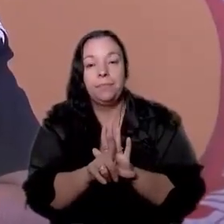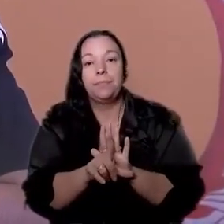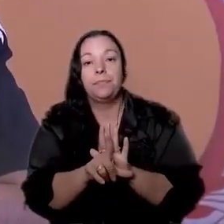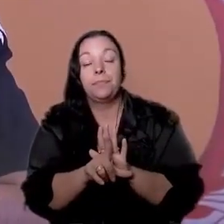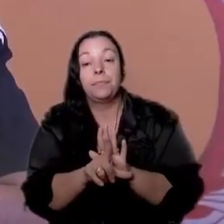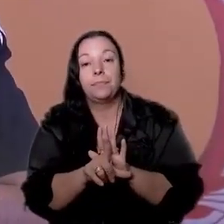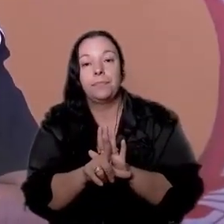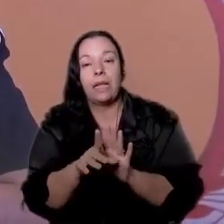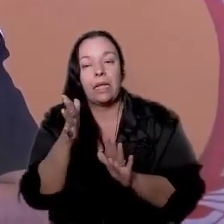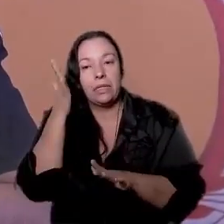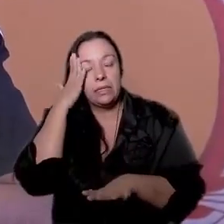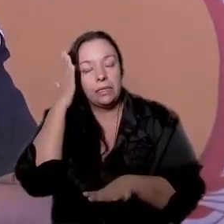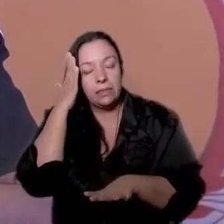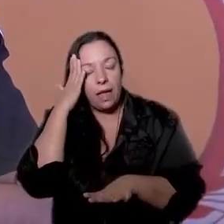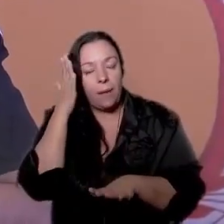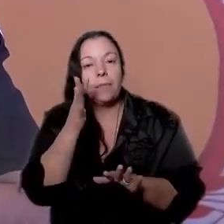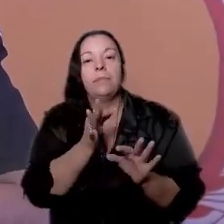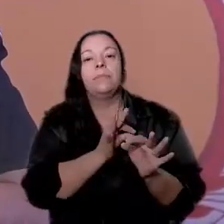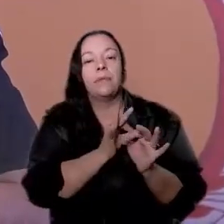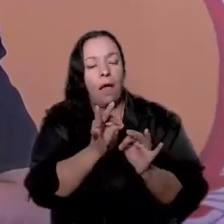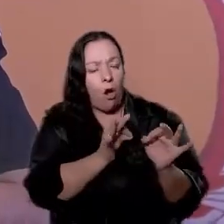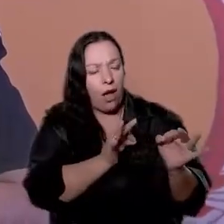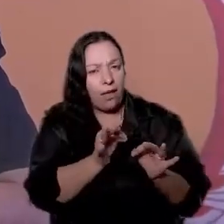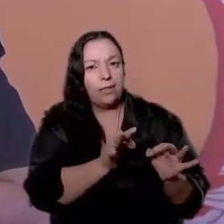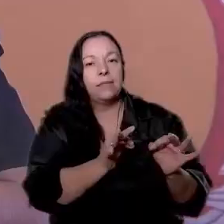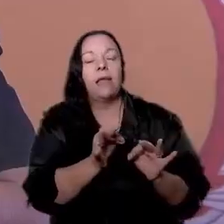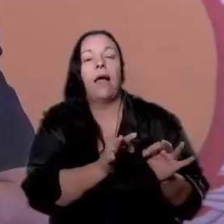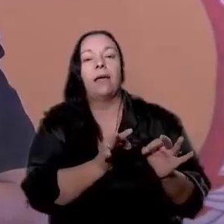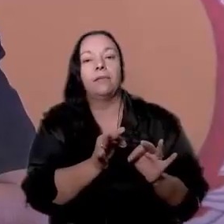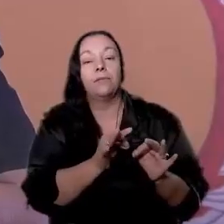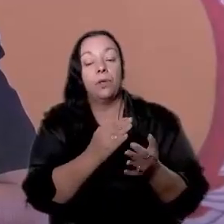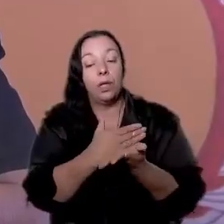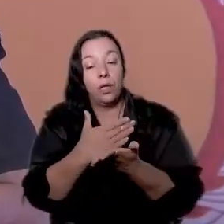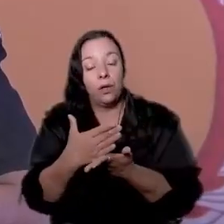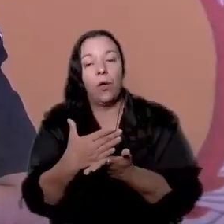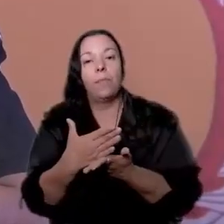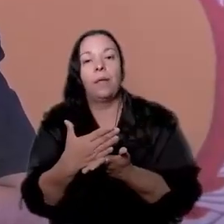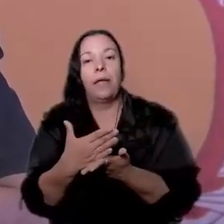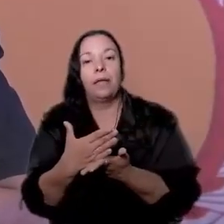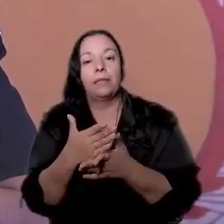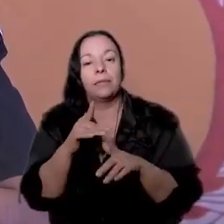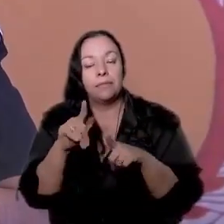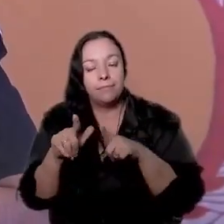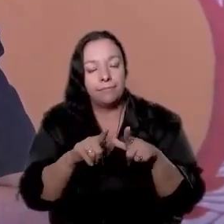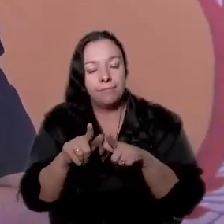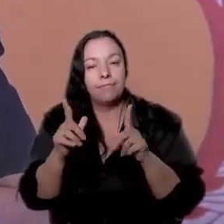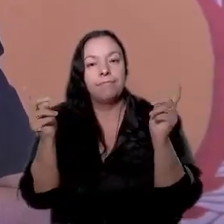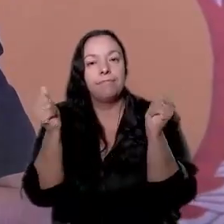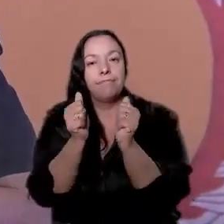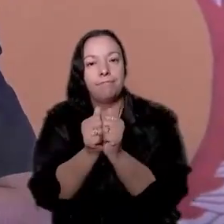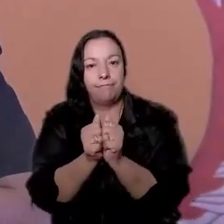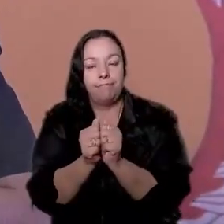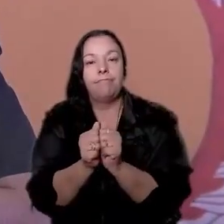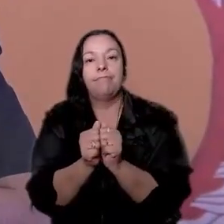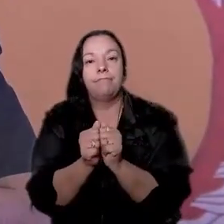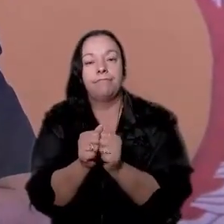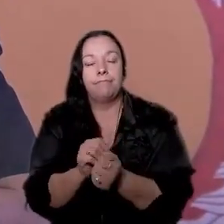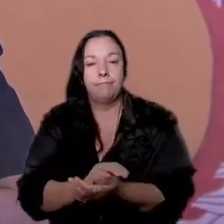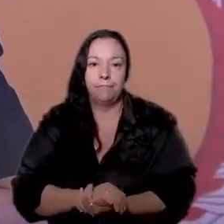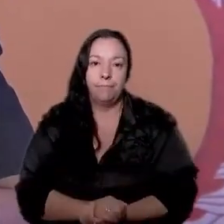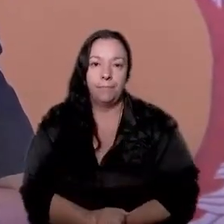ele tendo isso, ele sabe, funciona. Esse negócio funciona. E começa a vir junto. Porque, às vezes, a gente diz